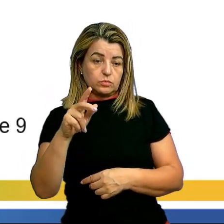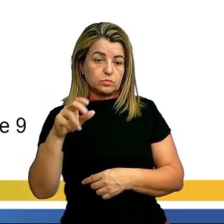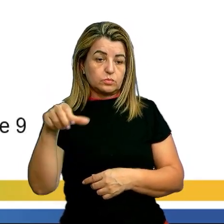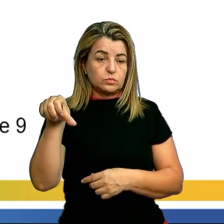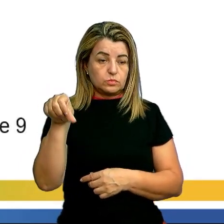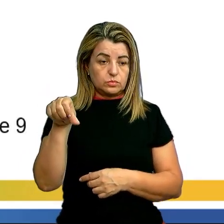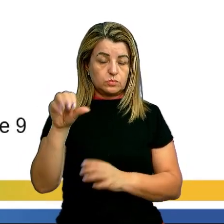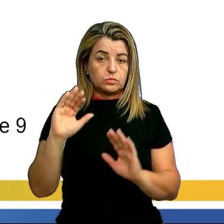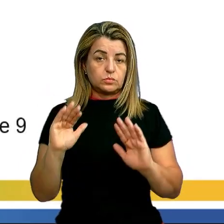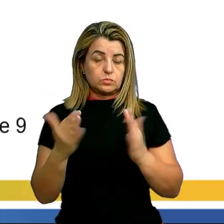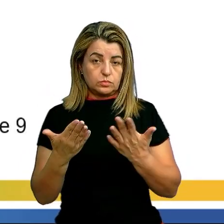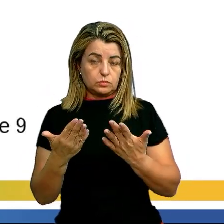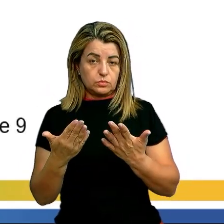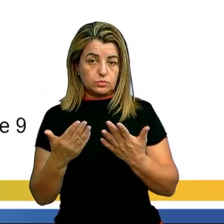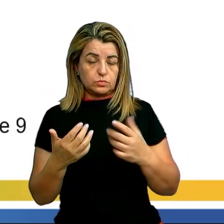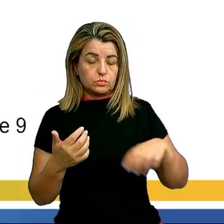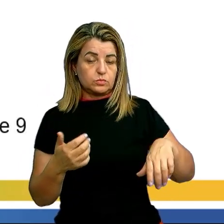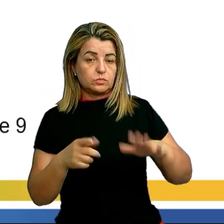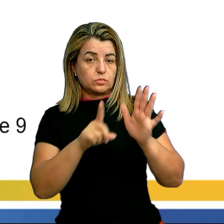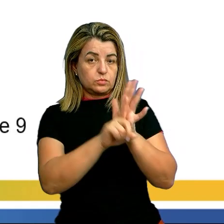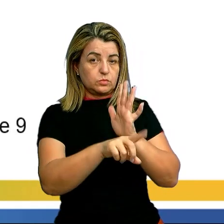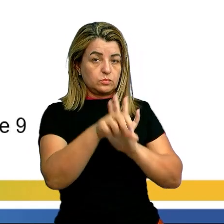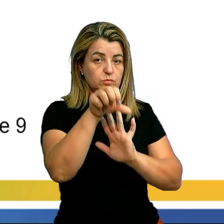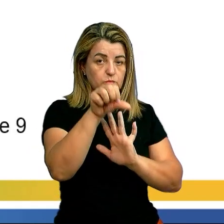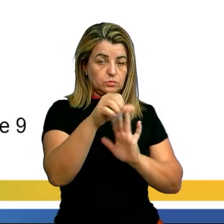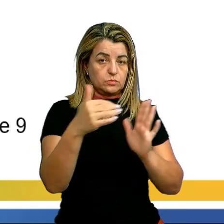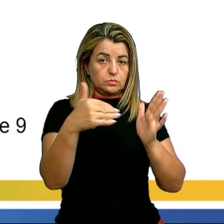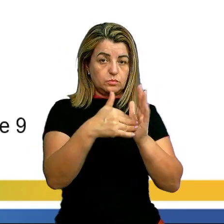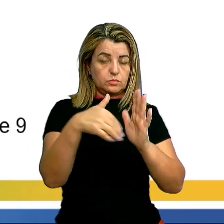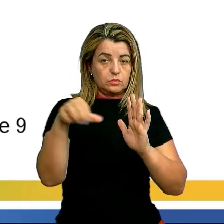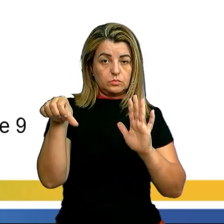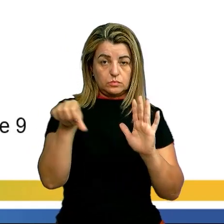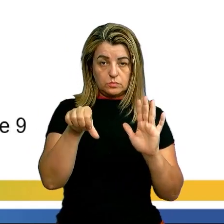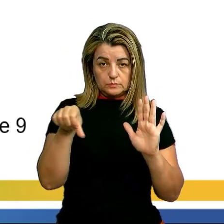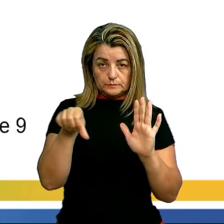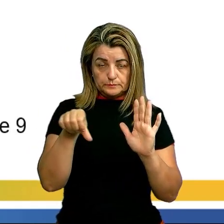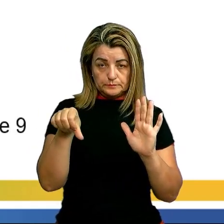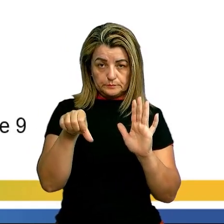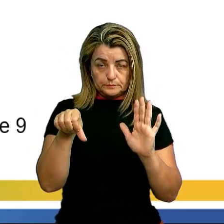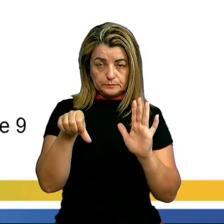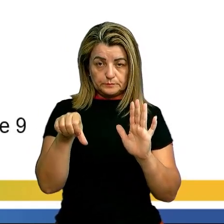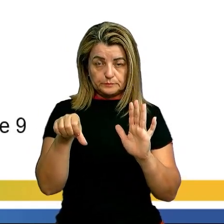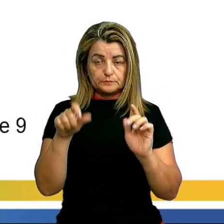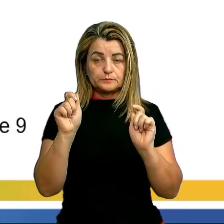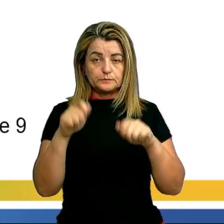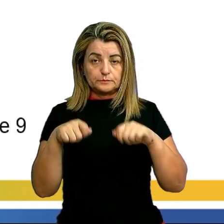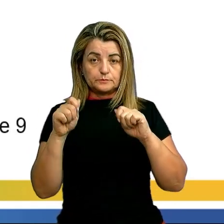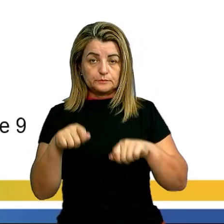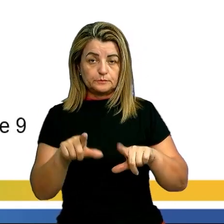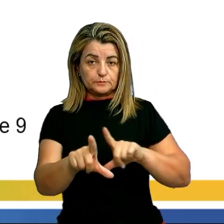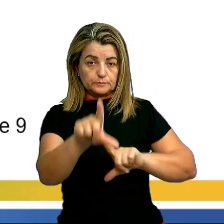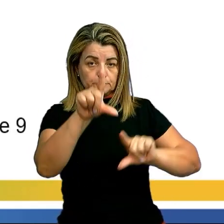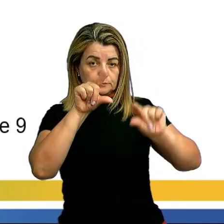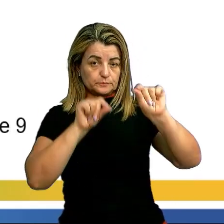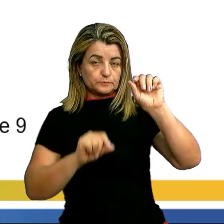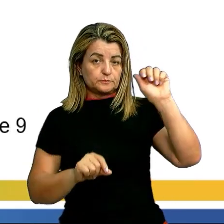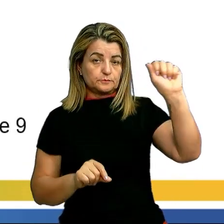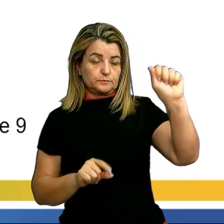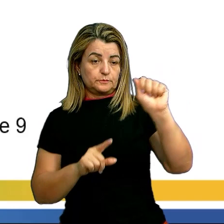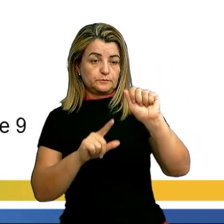K serão de menos 3 até 9. São 13 valores possíveis. Alternativa